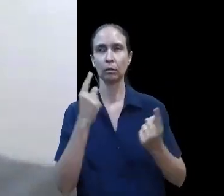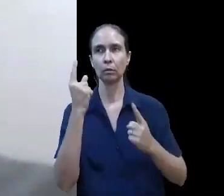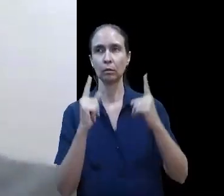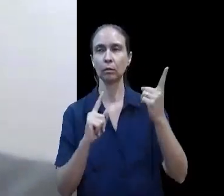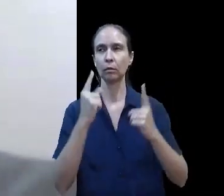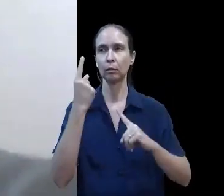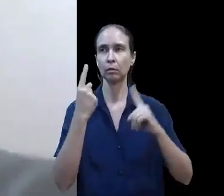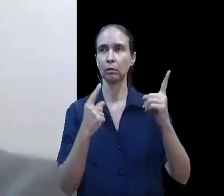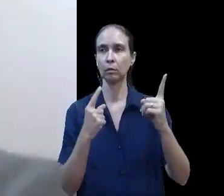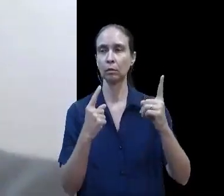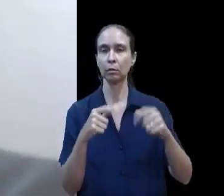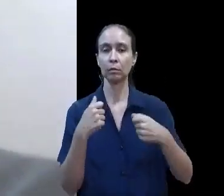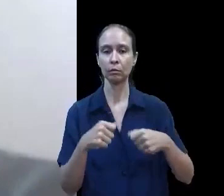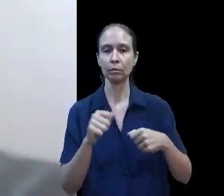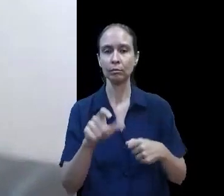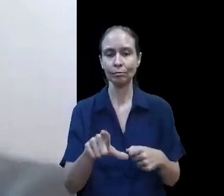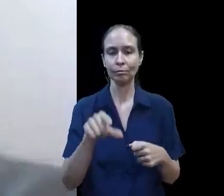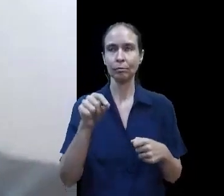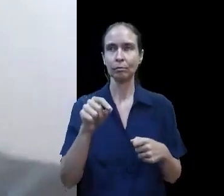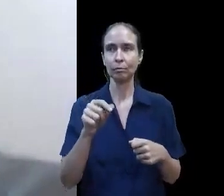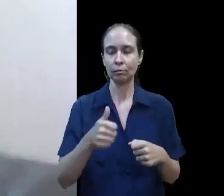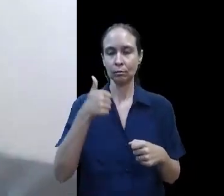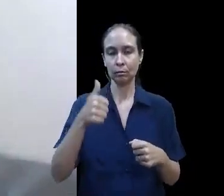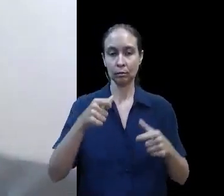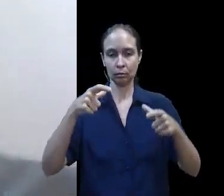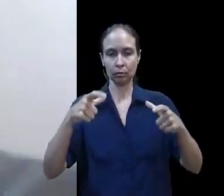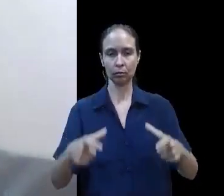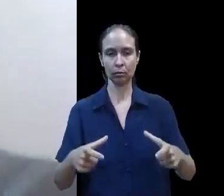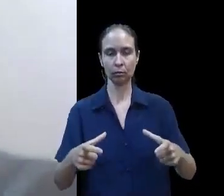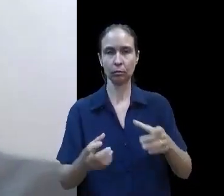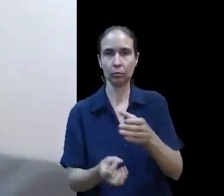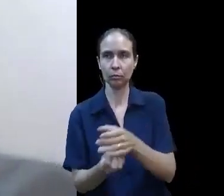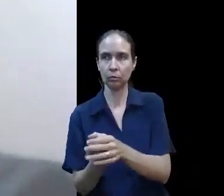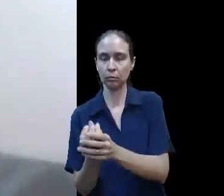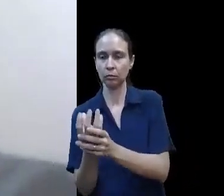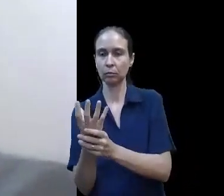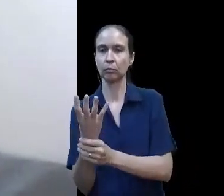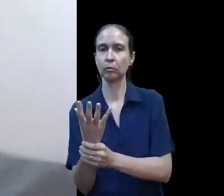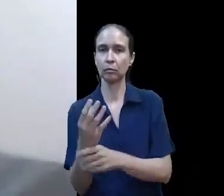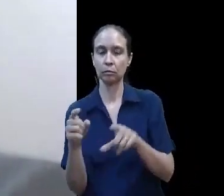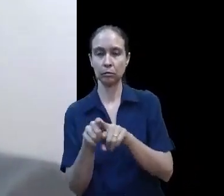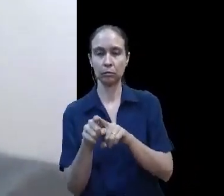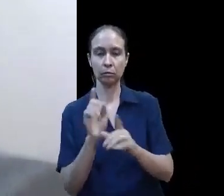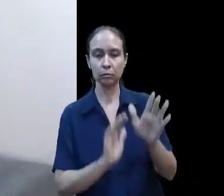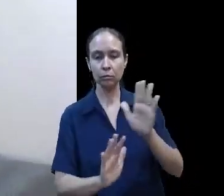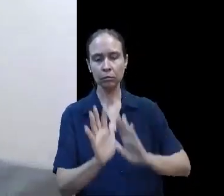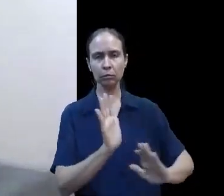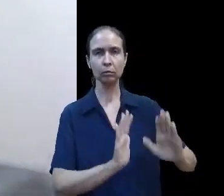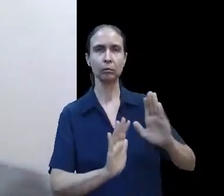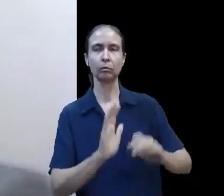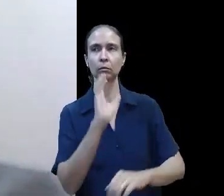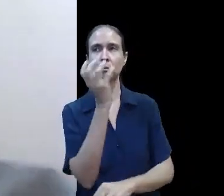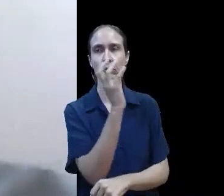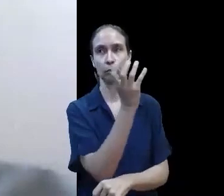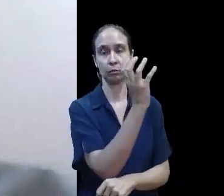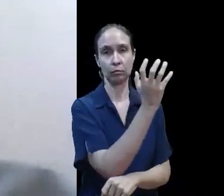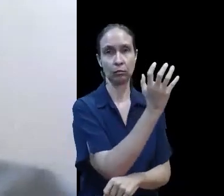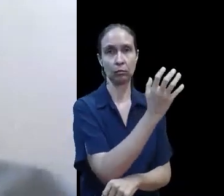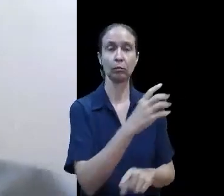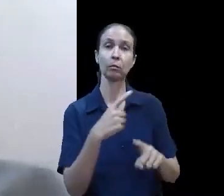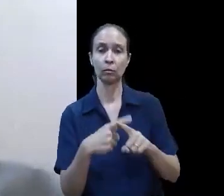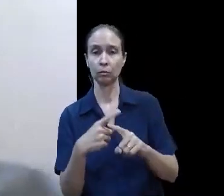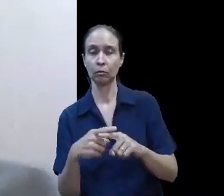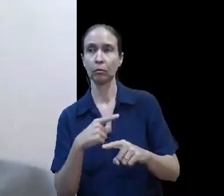de plantio, né, ter cuidados com o meio ambiente, porque além da qualidade que o fruto do abacaxi